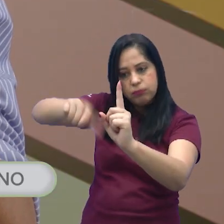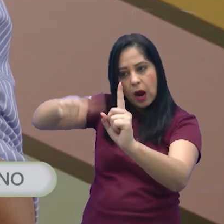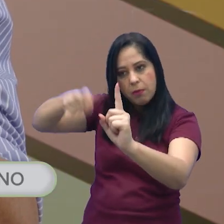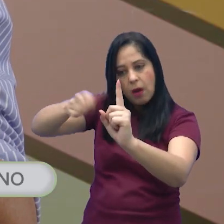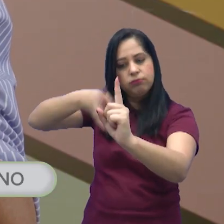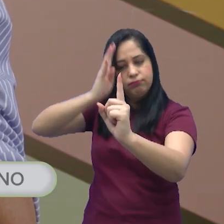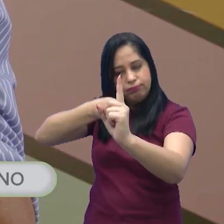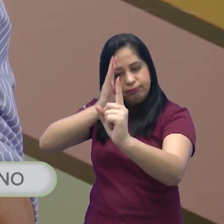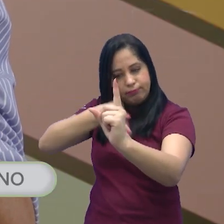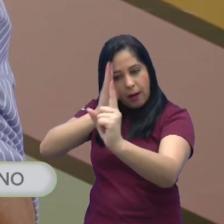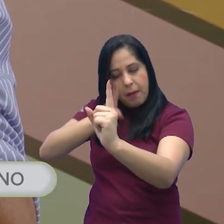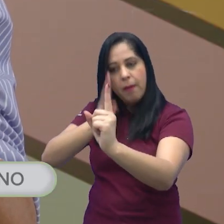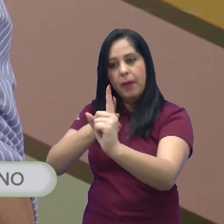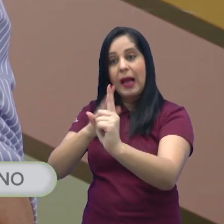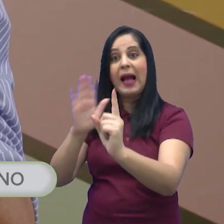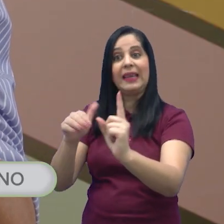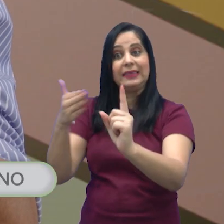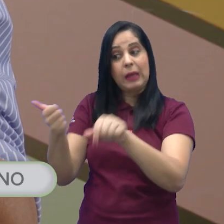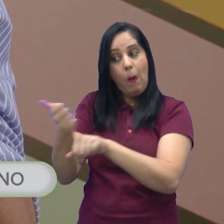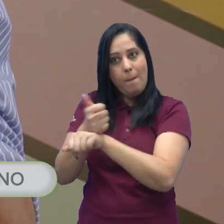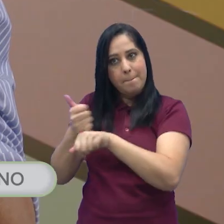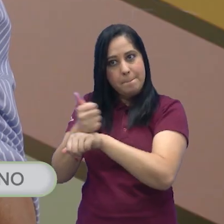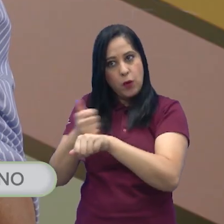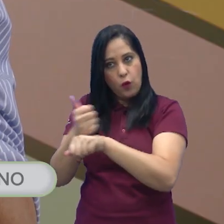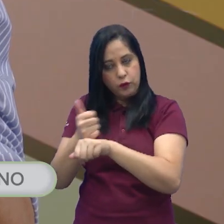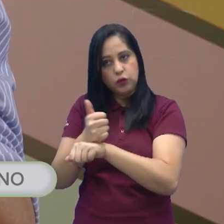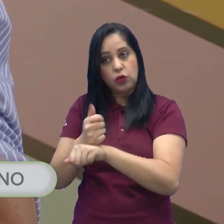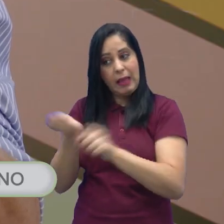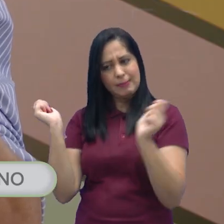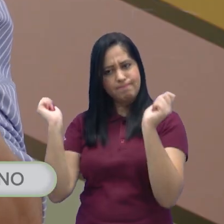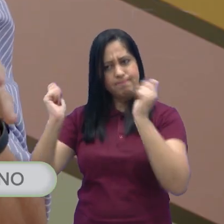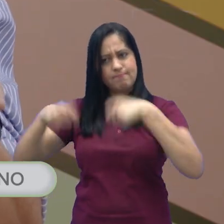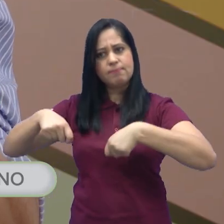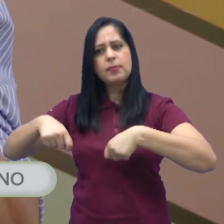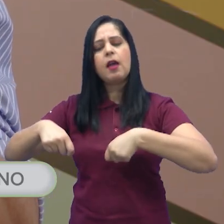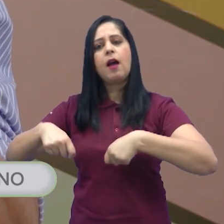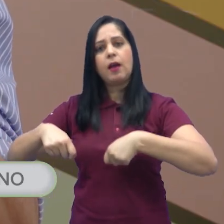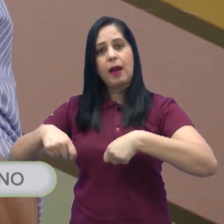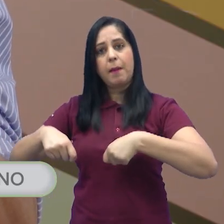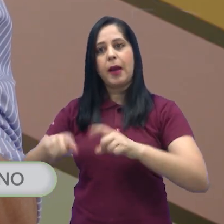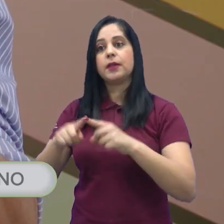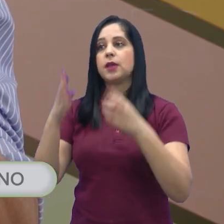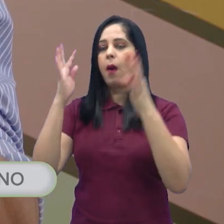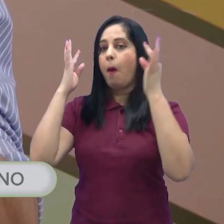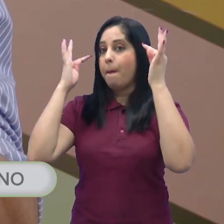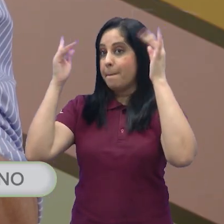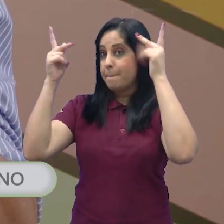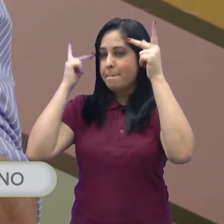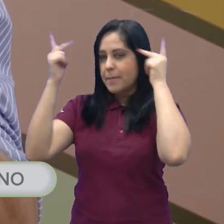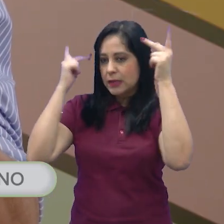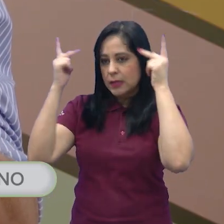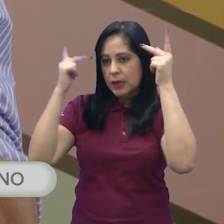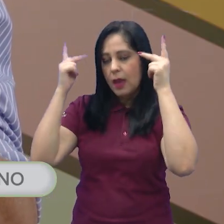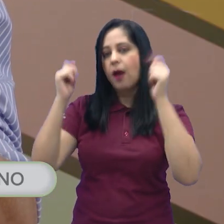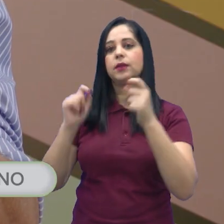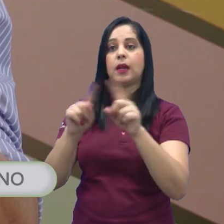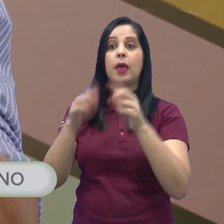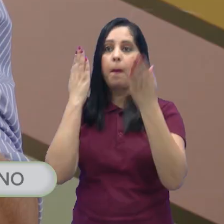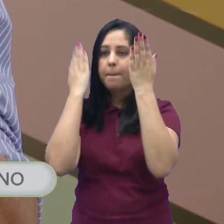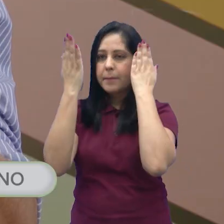os profissionais que estão preparados para isso é o psiquiatra e o psicólogo. Os